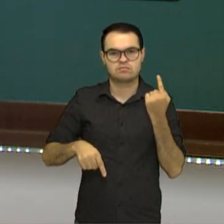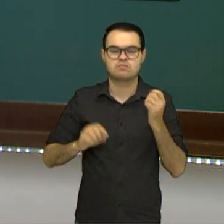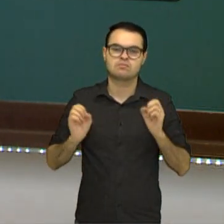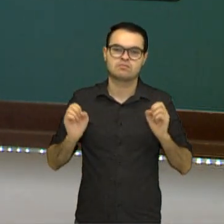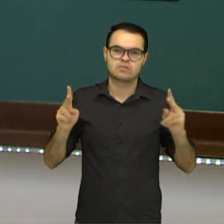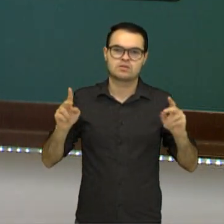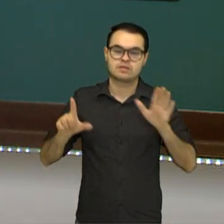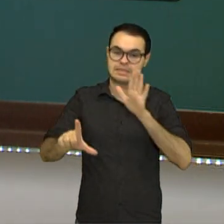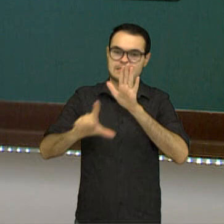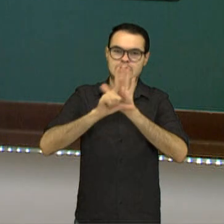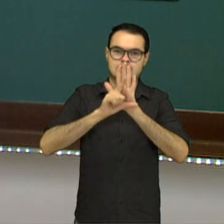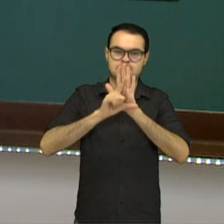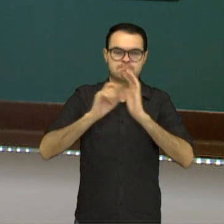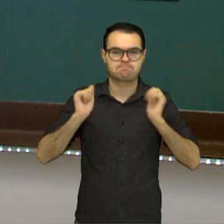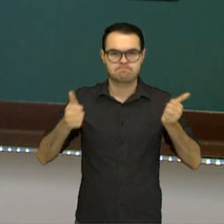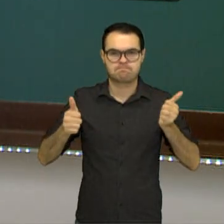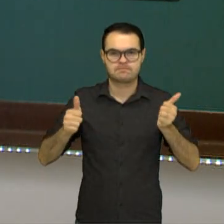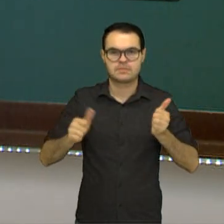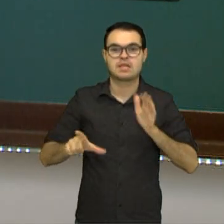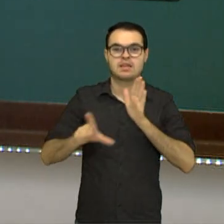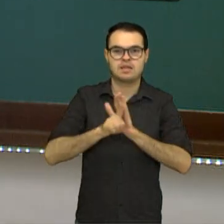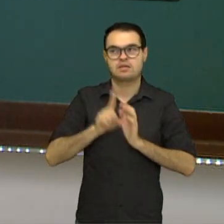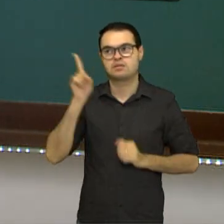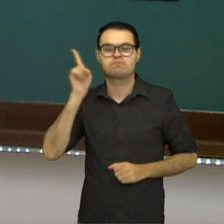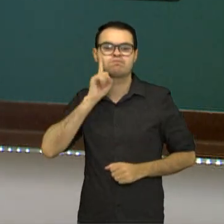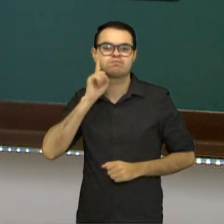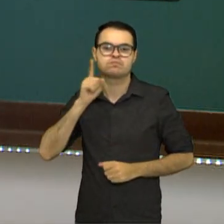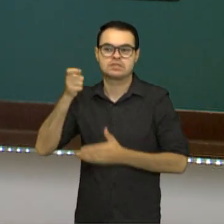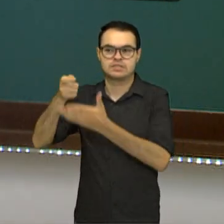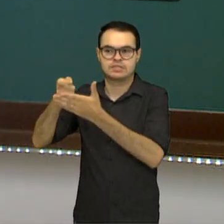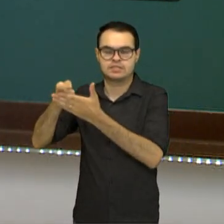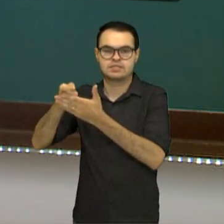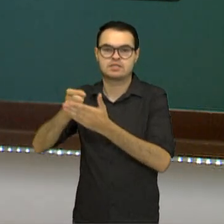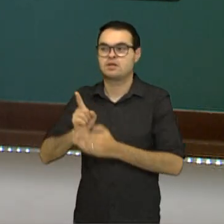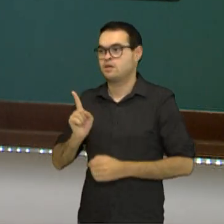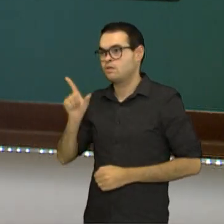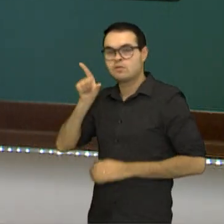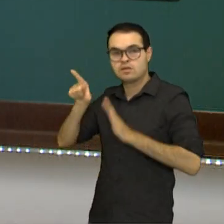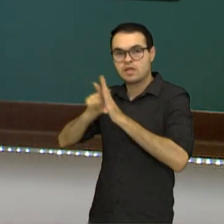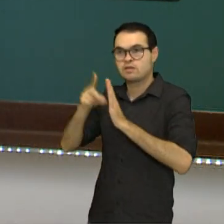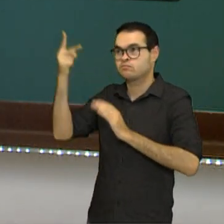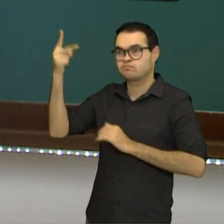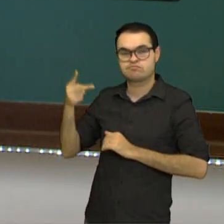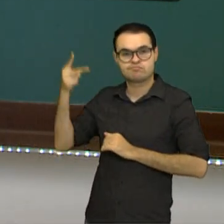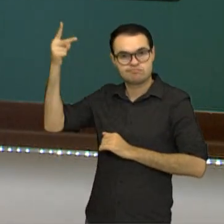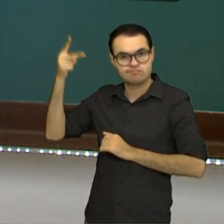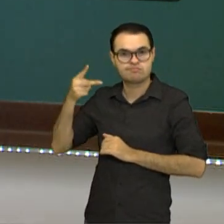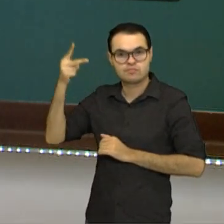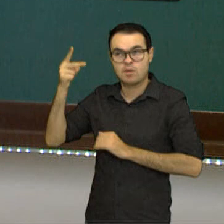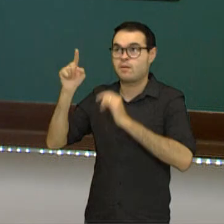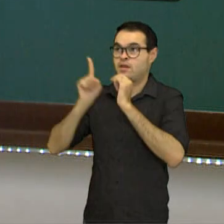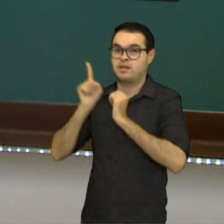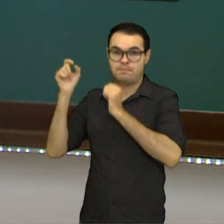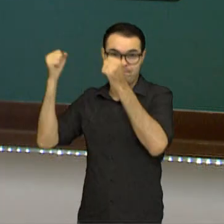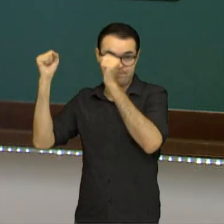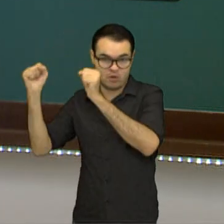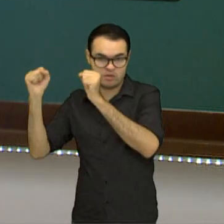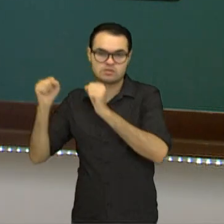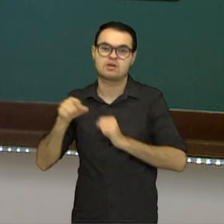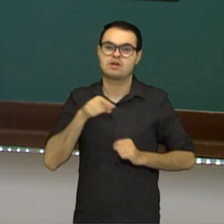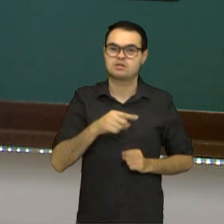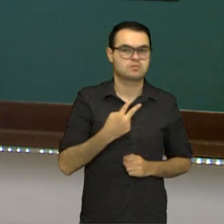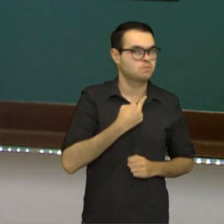questão de lei, né? Então, a lei aqui exige uma coisa, aqui também. Então, aqui pode, must, e aqui não